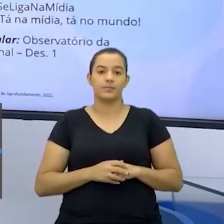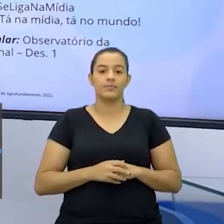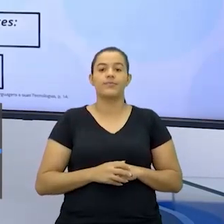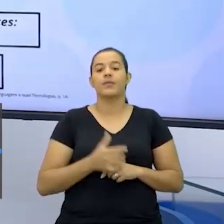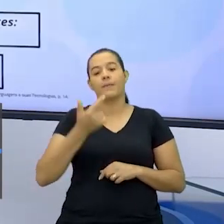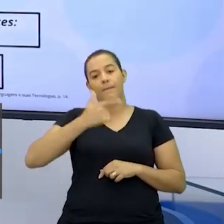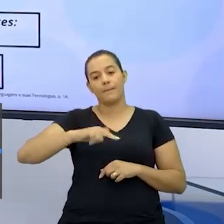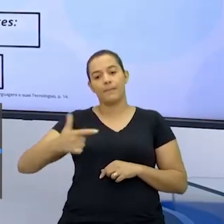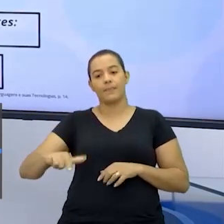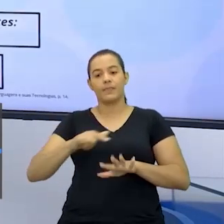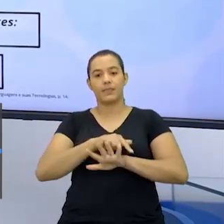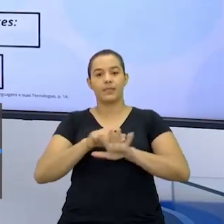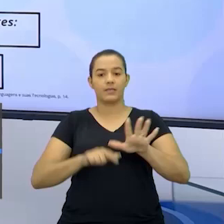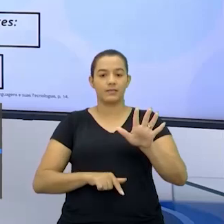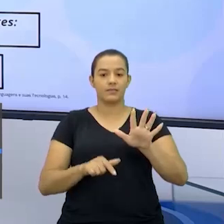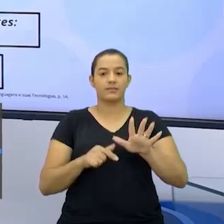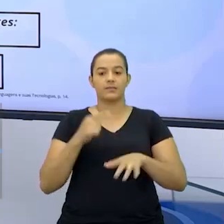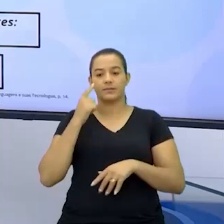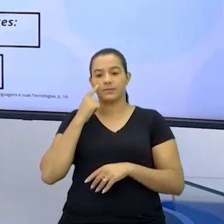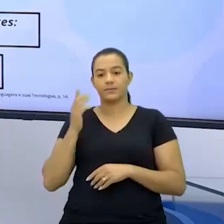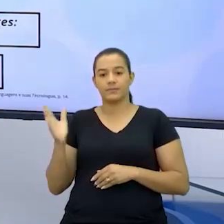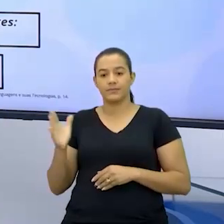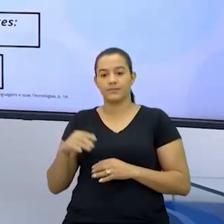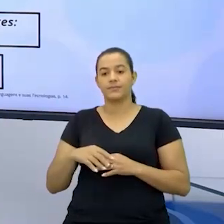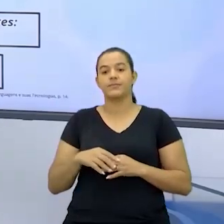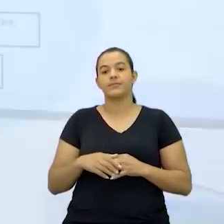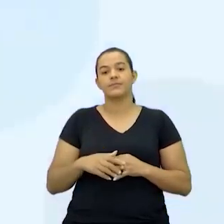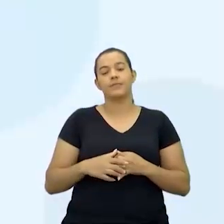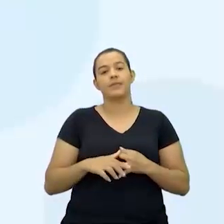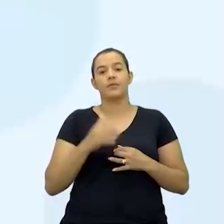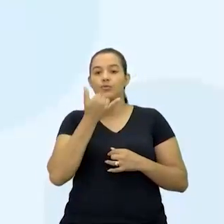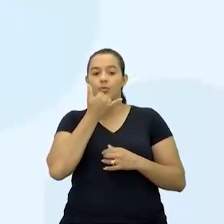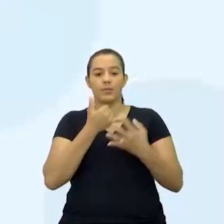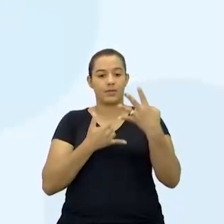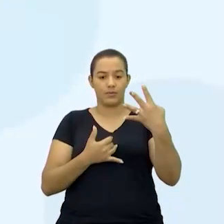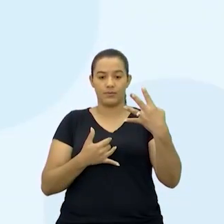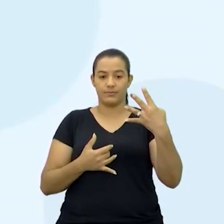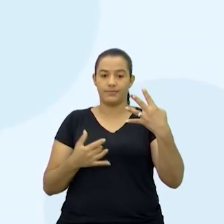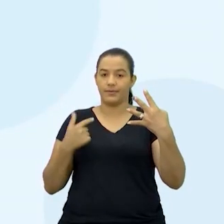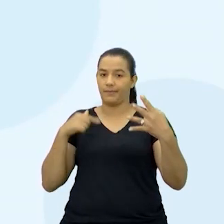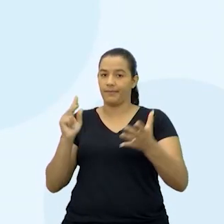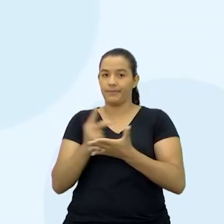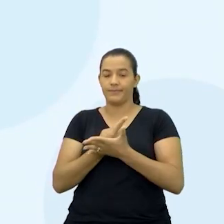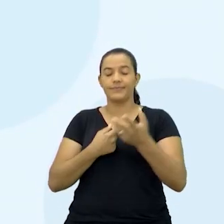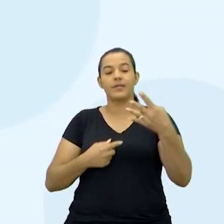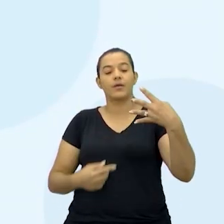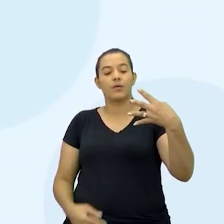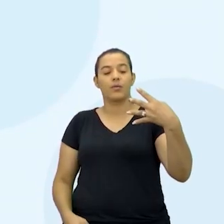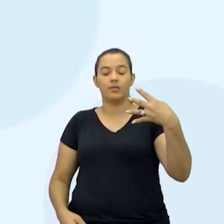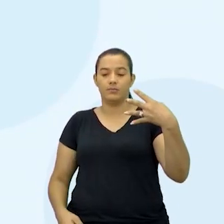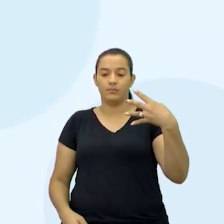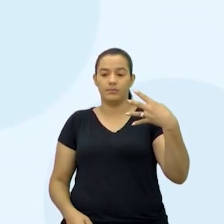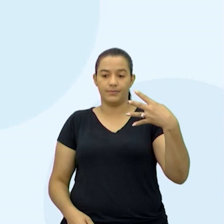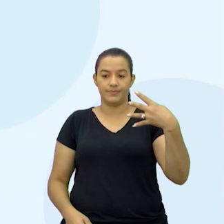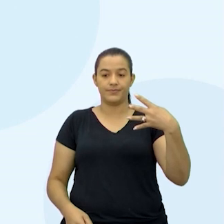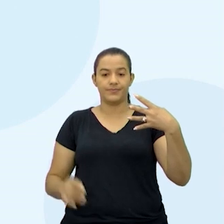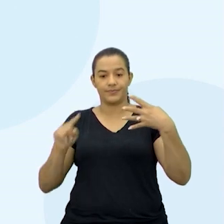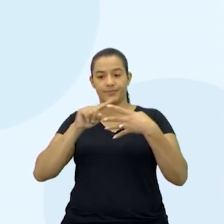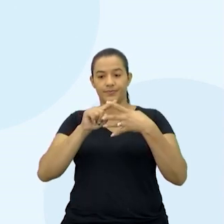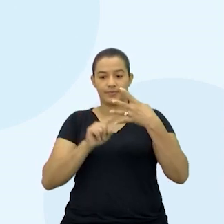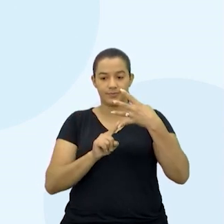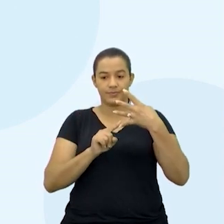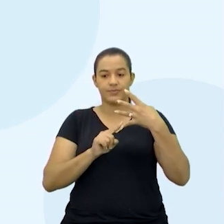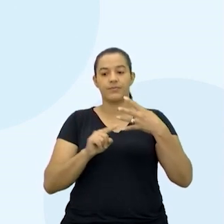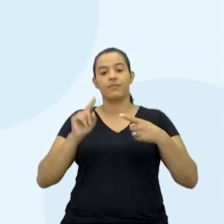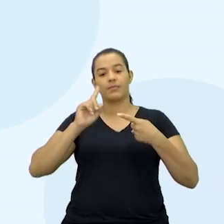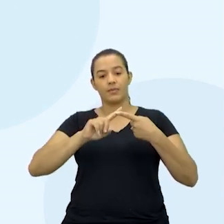5 componentes. Deixa eu organizar tudo direitinho. E 5 não, me engano, 4. Está aí, olha só na tela, eu errando aqui. Os 4 componentes. Os 4